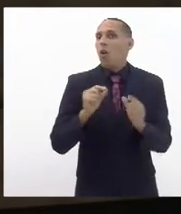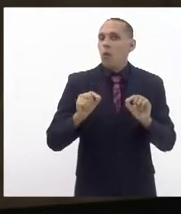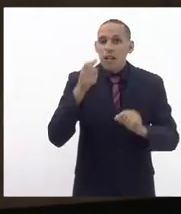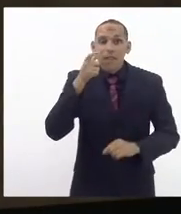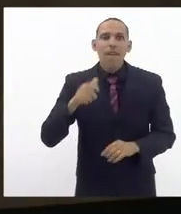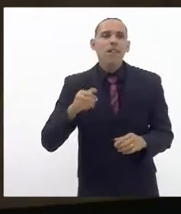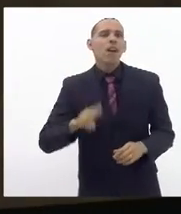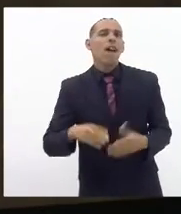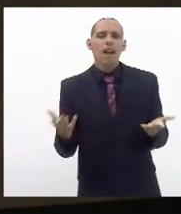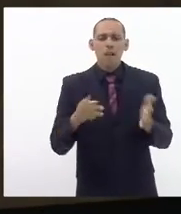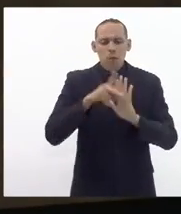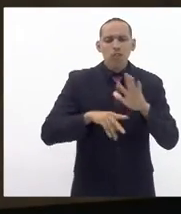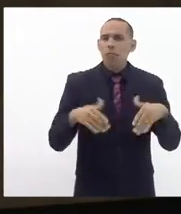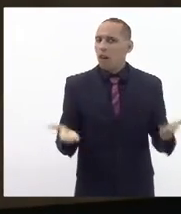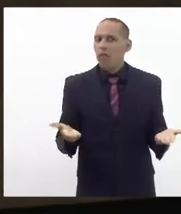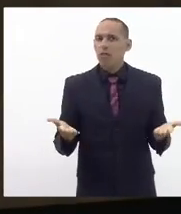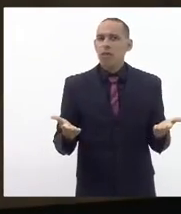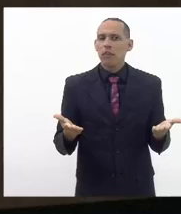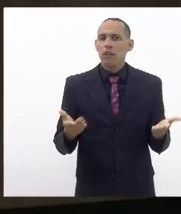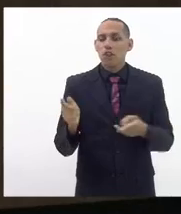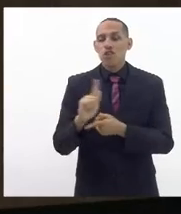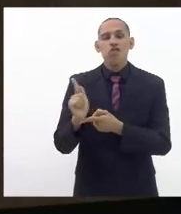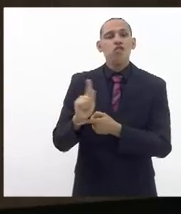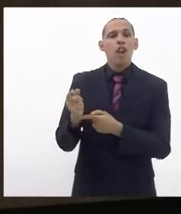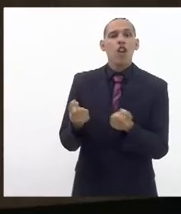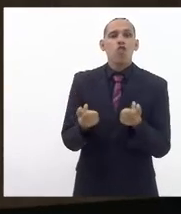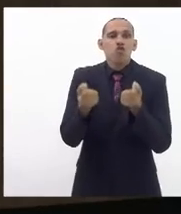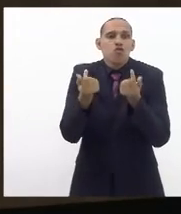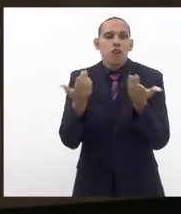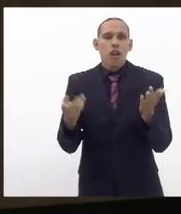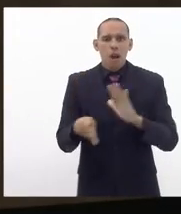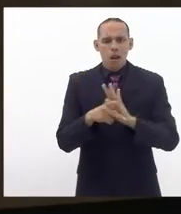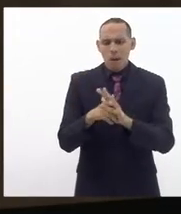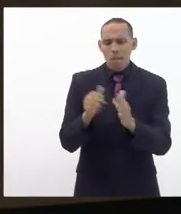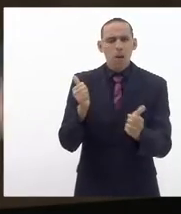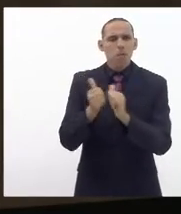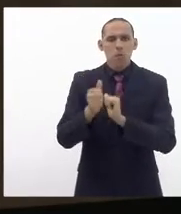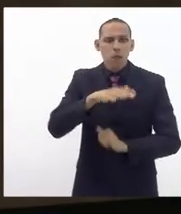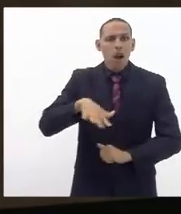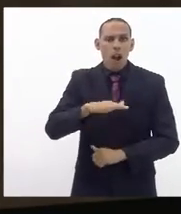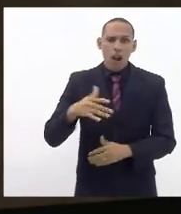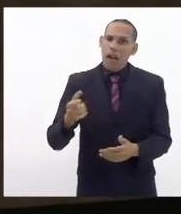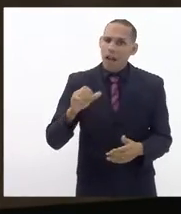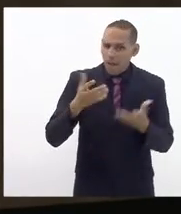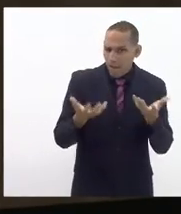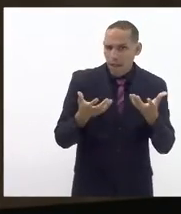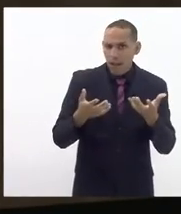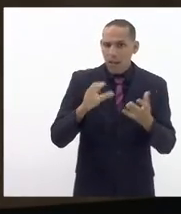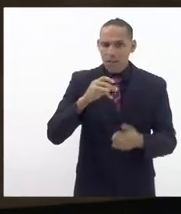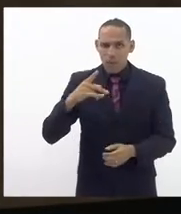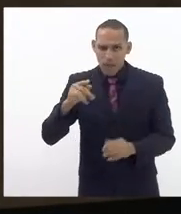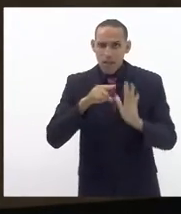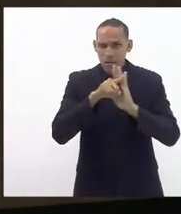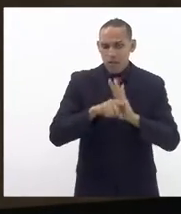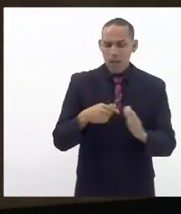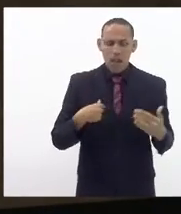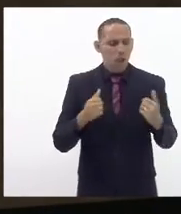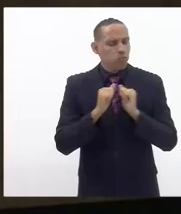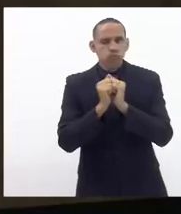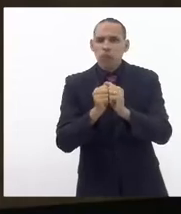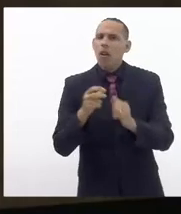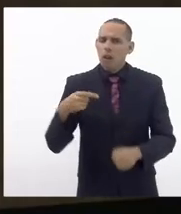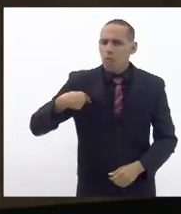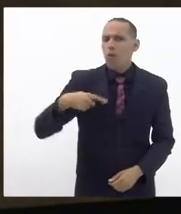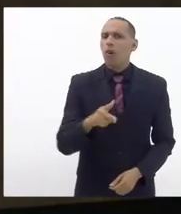a serviço de que projetos estão sendo geridos os recursos da área de esporte do Rio de Janeiro. Se ele quiser fazer essa CPI, eu me coloco para participar de mais